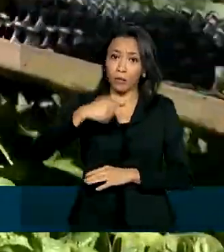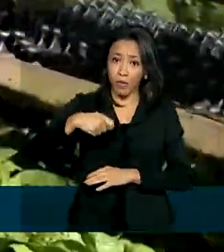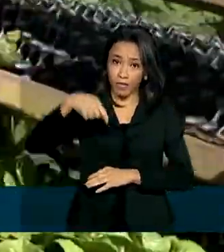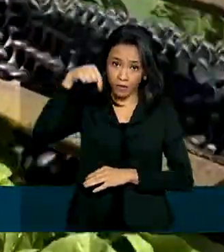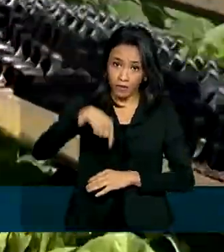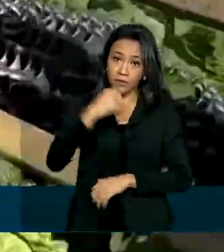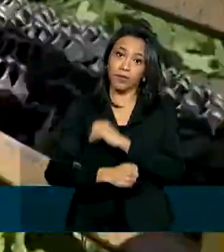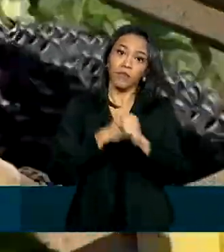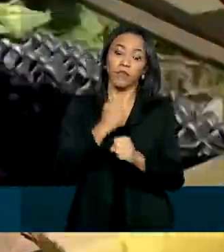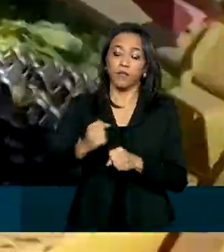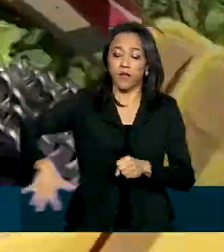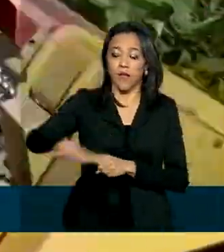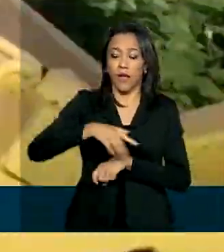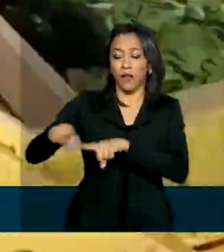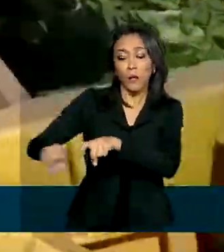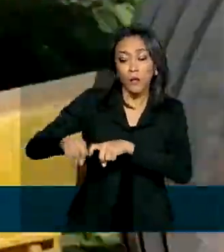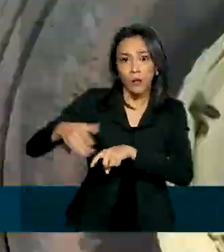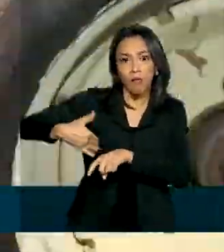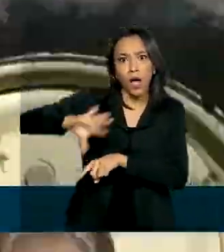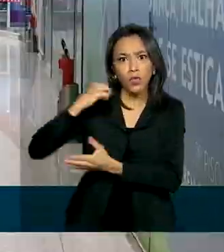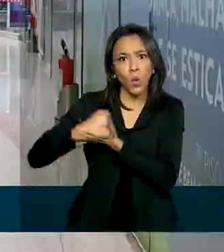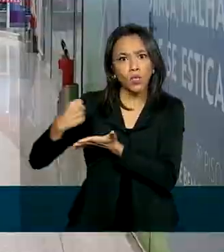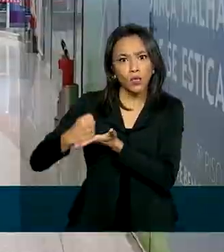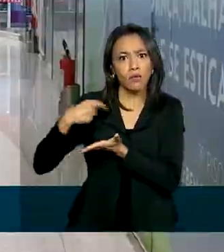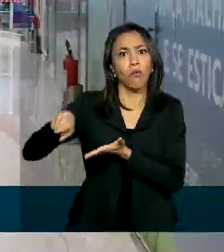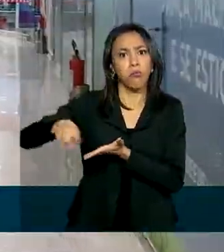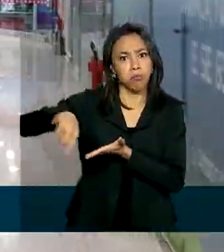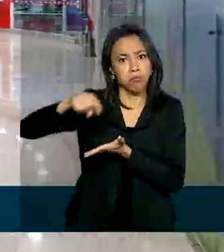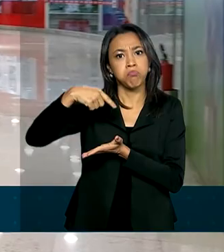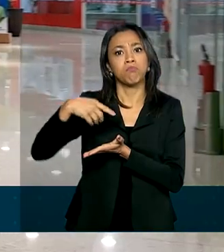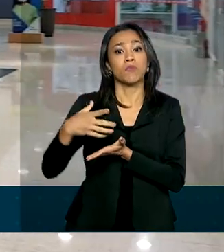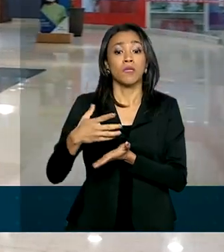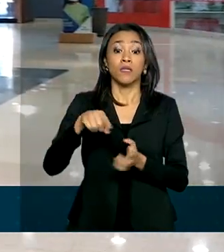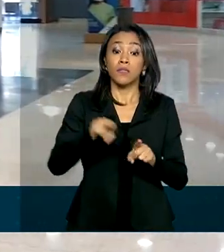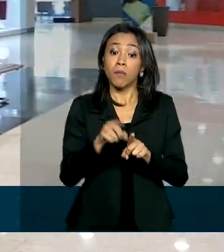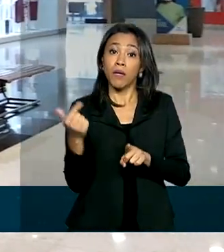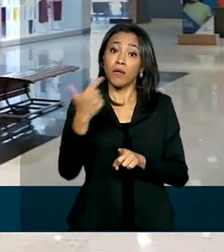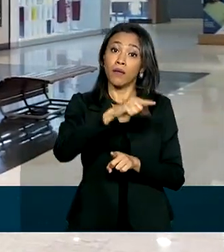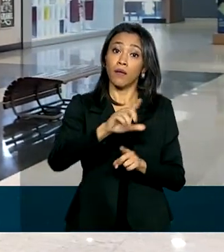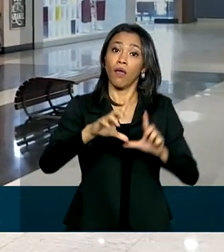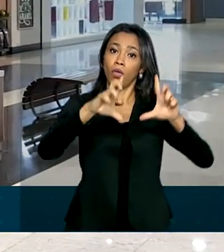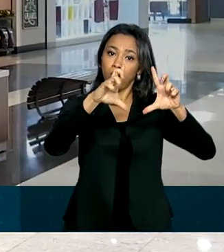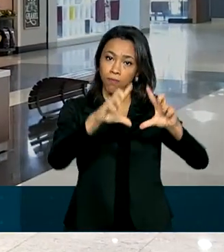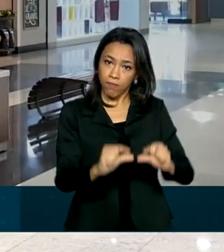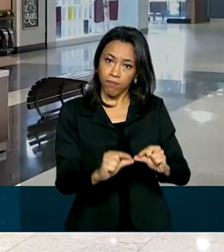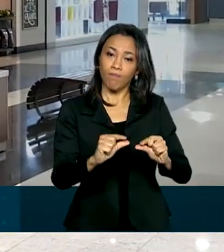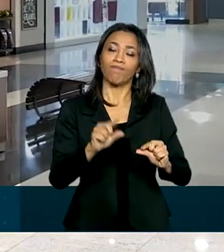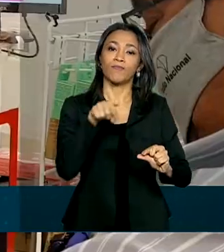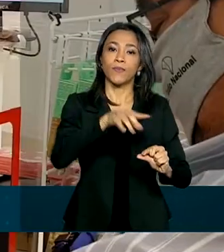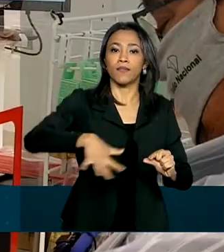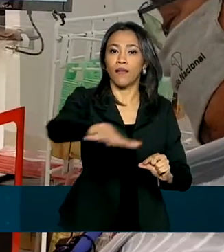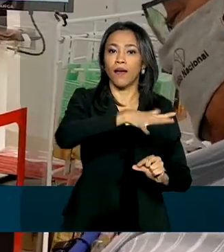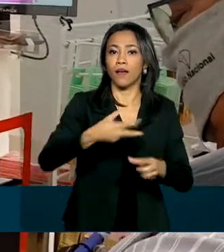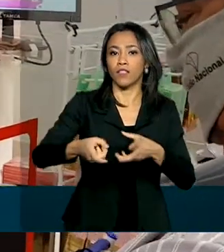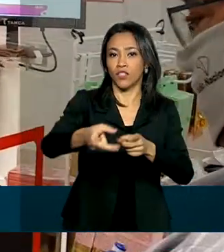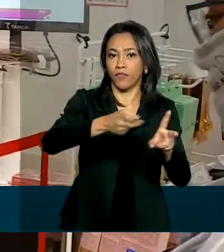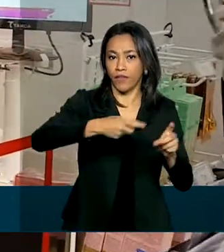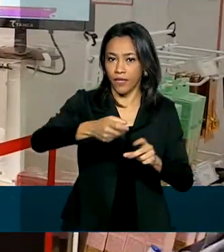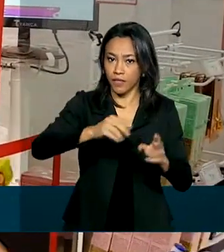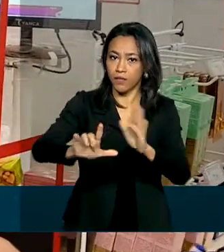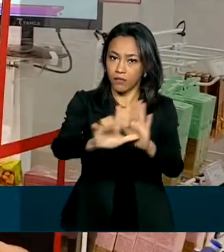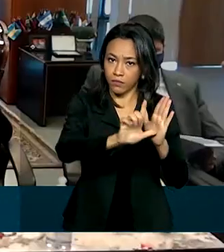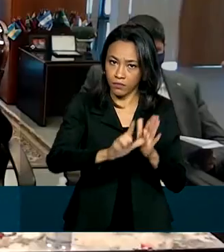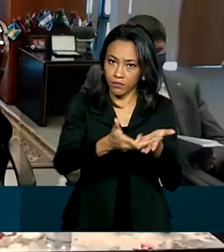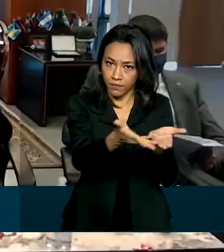ano, a agricultura foi a que mais gerou empregos. Por outro lado, caiu muito o número de contratações nos setores de comércio e de